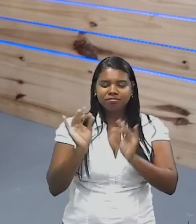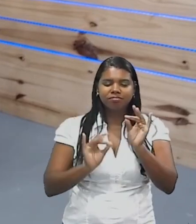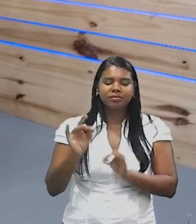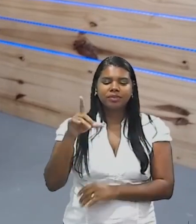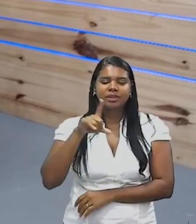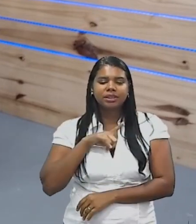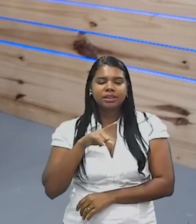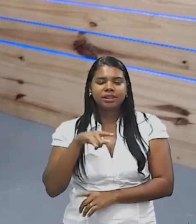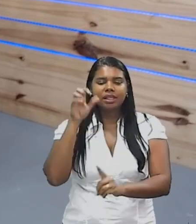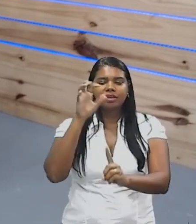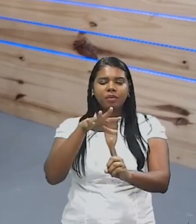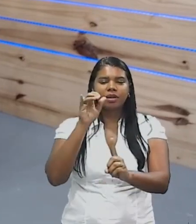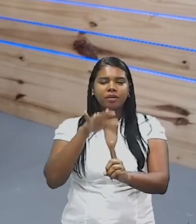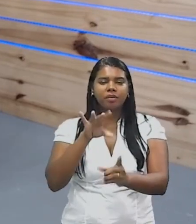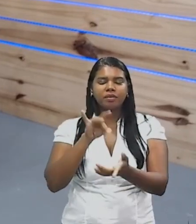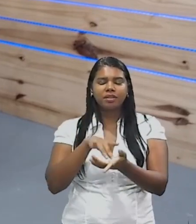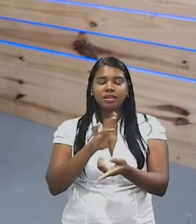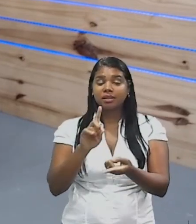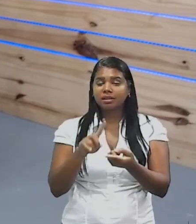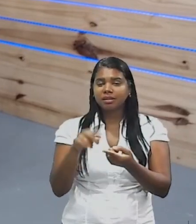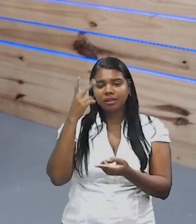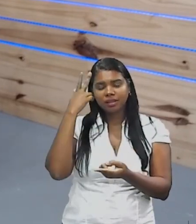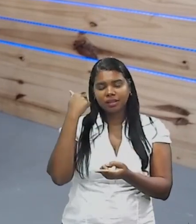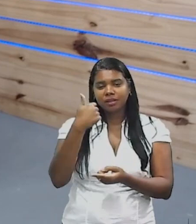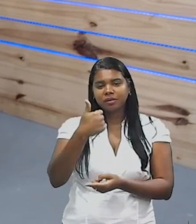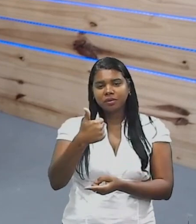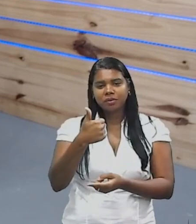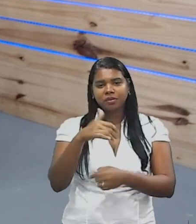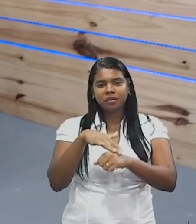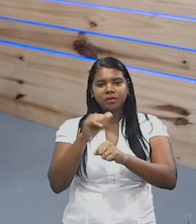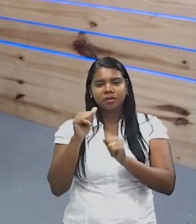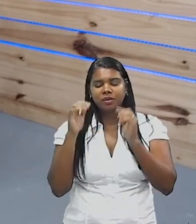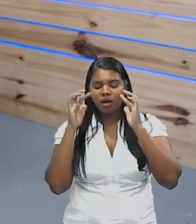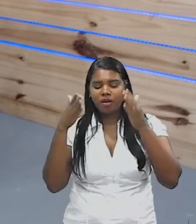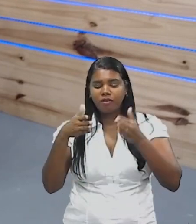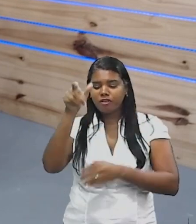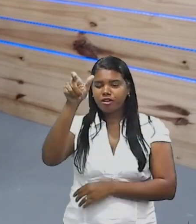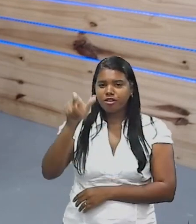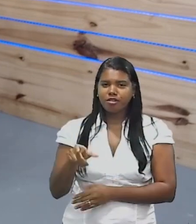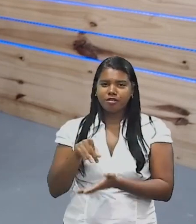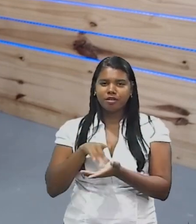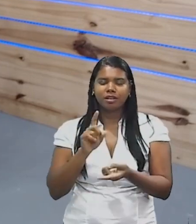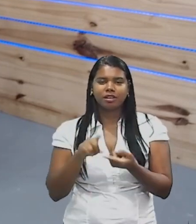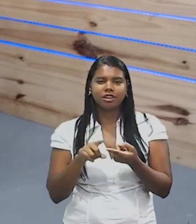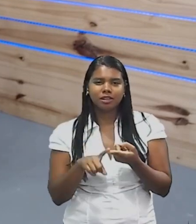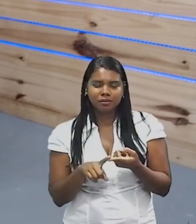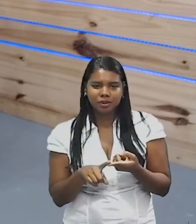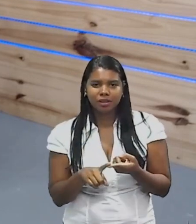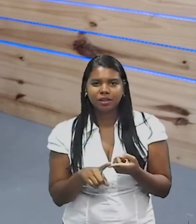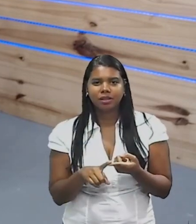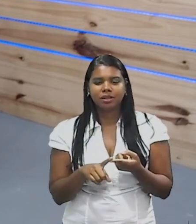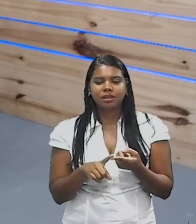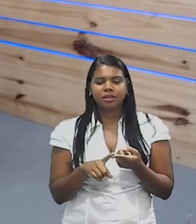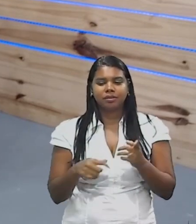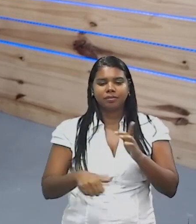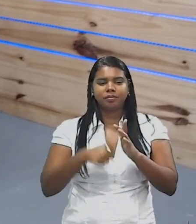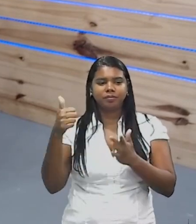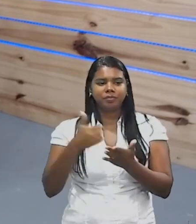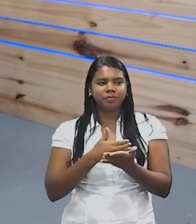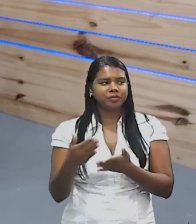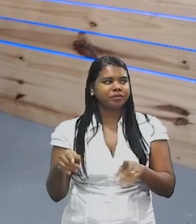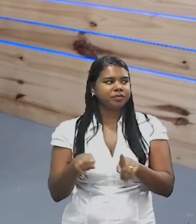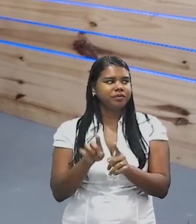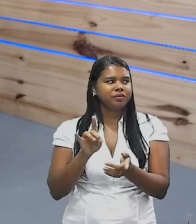têm uma influência direta. Naturalmente, o primeiro, que se chama foco no cliente, né? Exatamente. Ele é o principal,